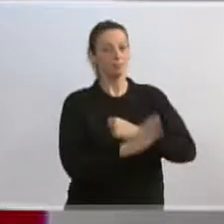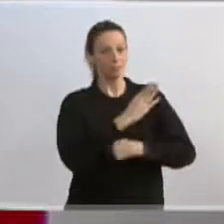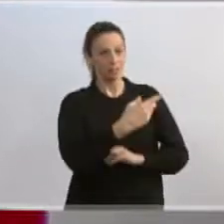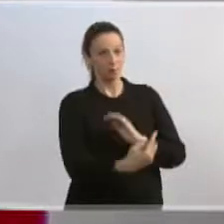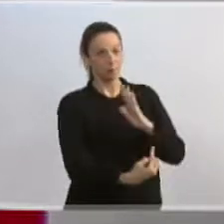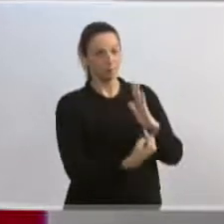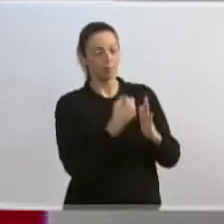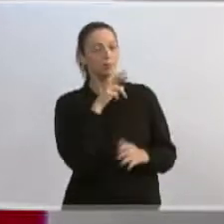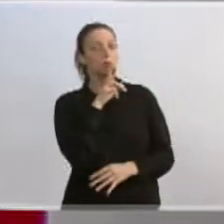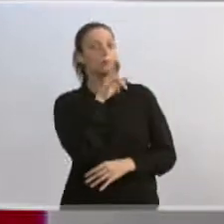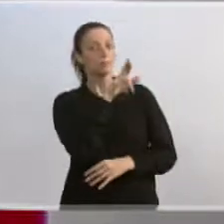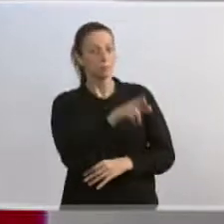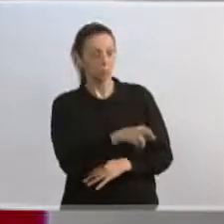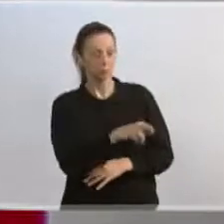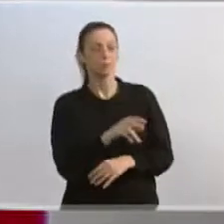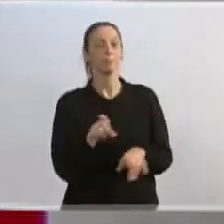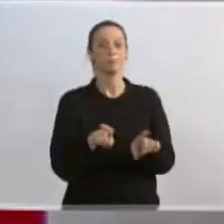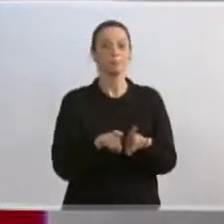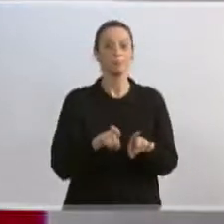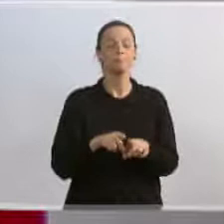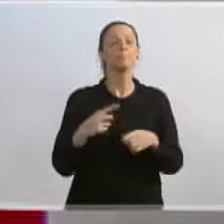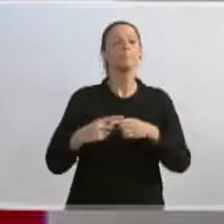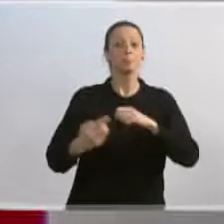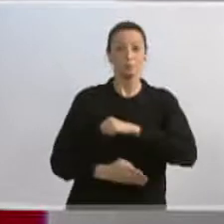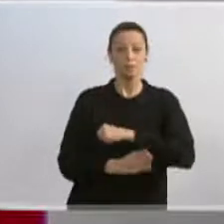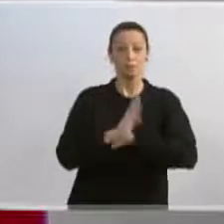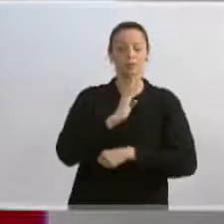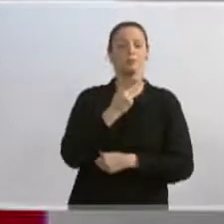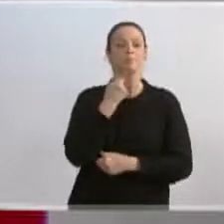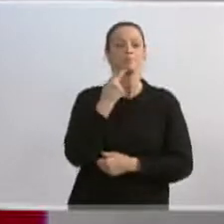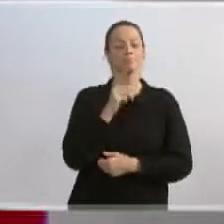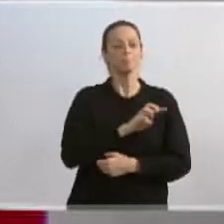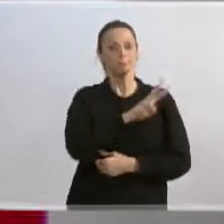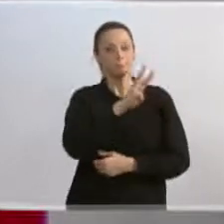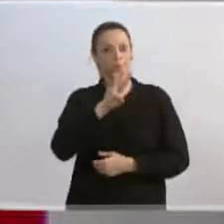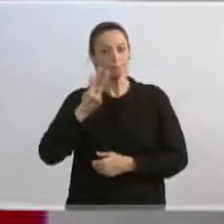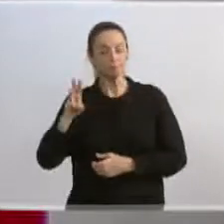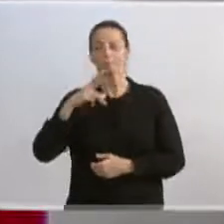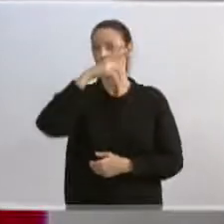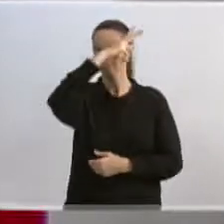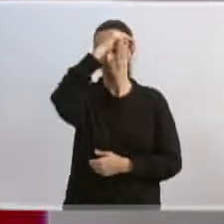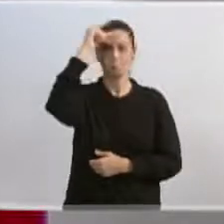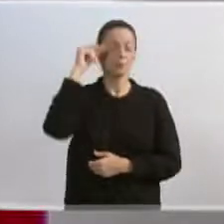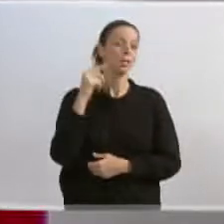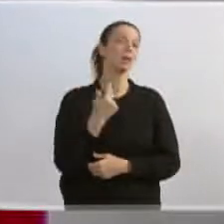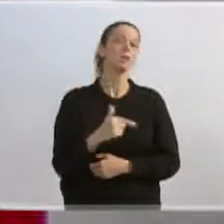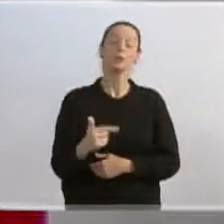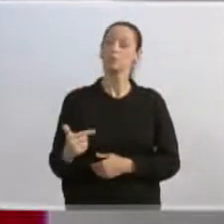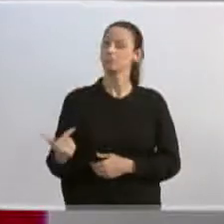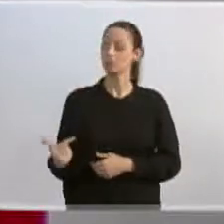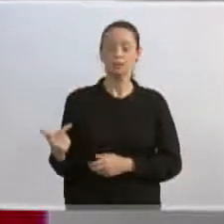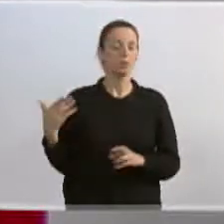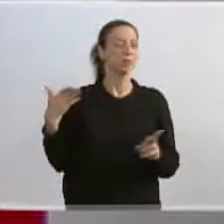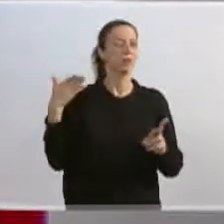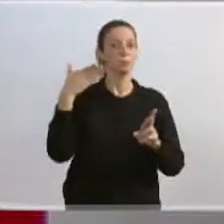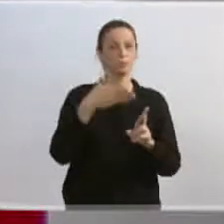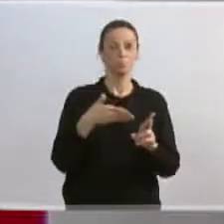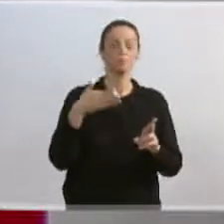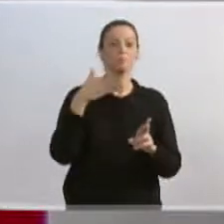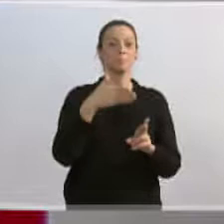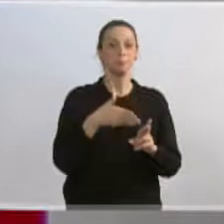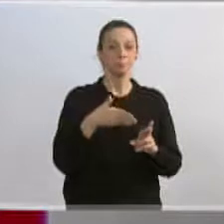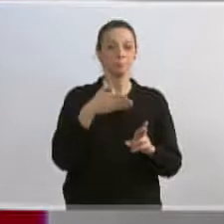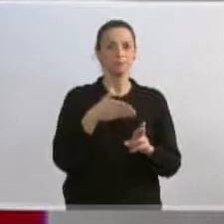que falou que não há no site da prefeitura de blumenau o georreferenciamento das